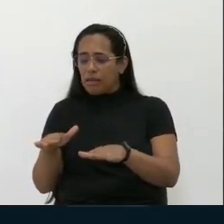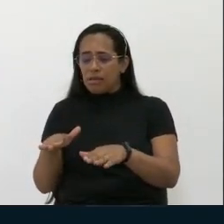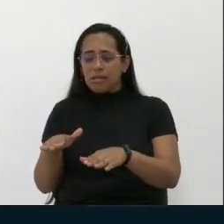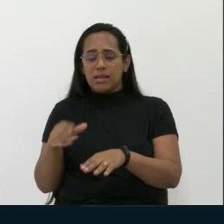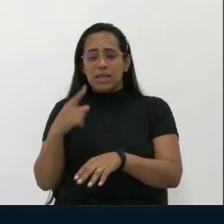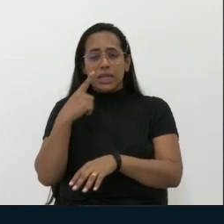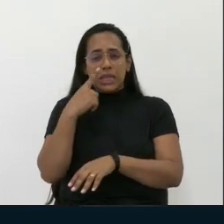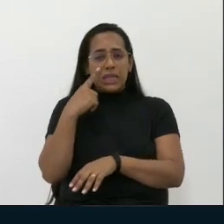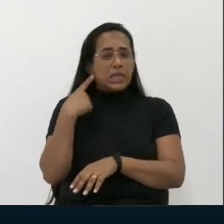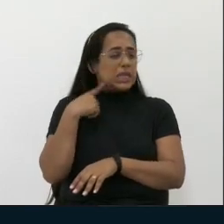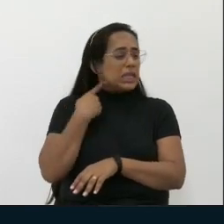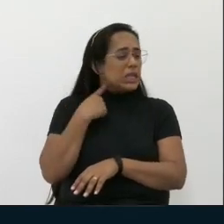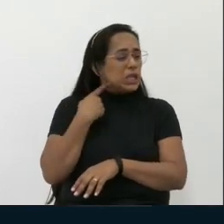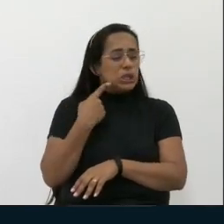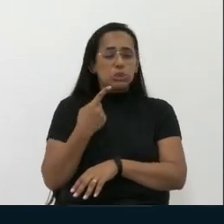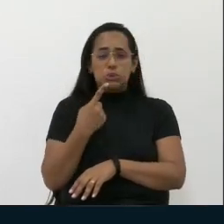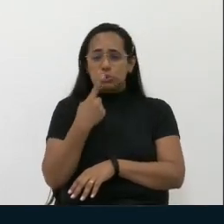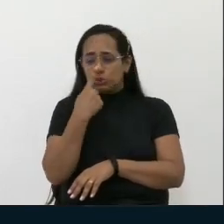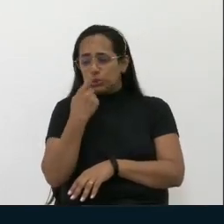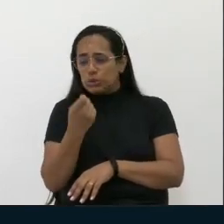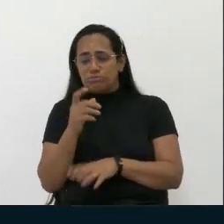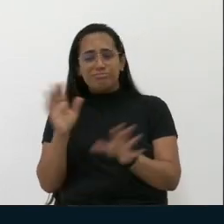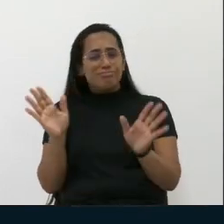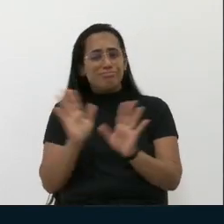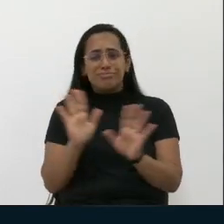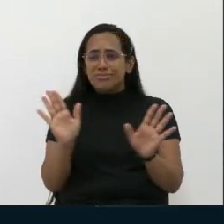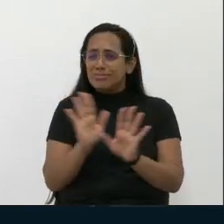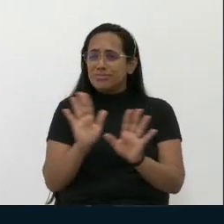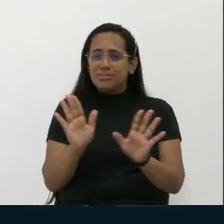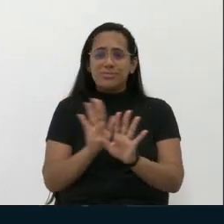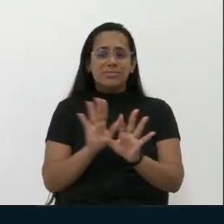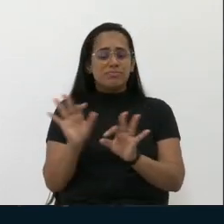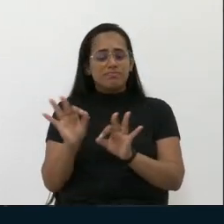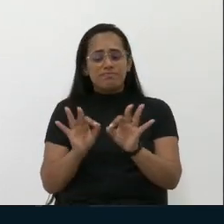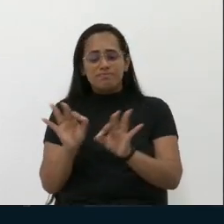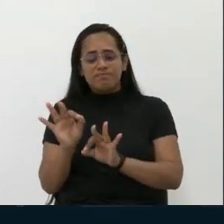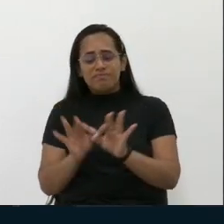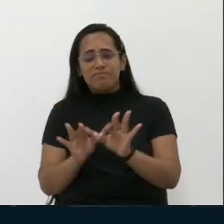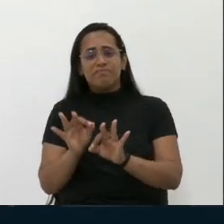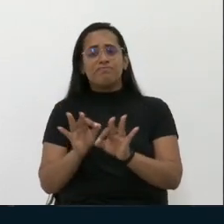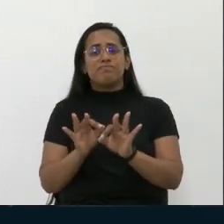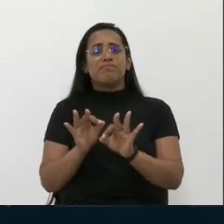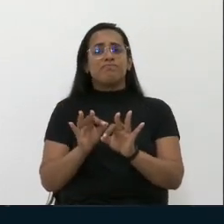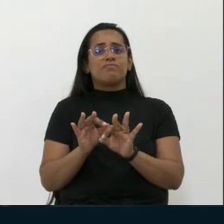Prefeitura, prefeito Guti, nós precisamos ajudar a população.